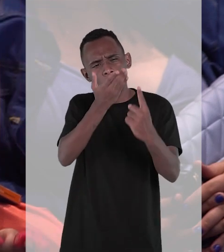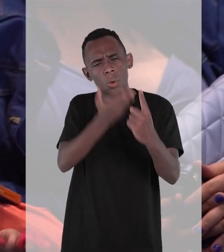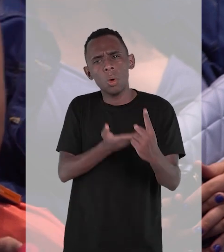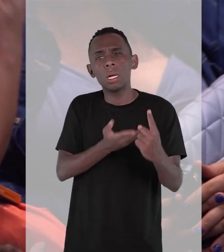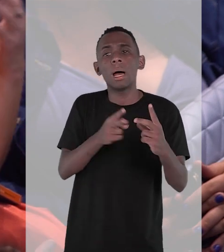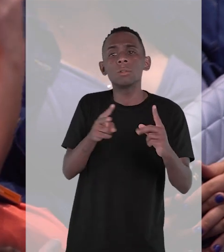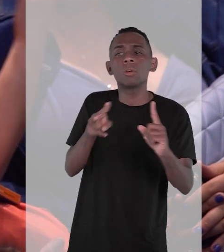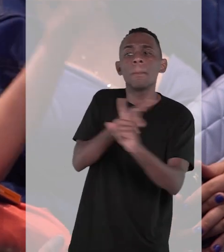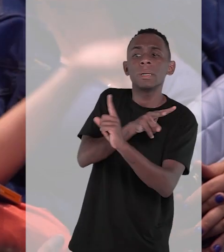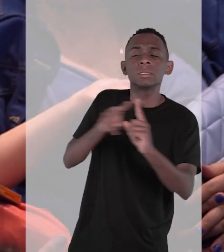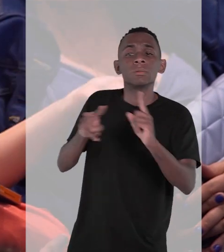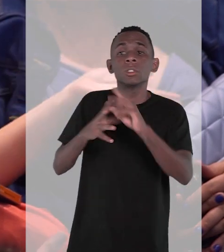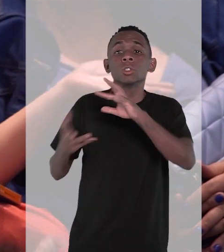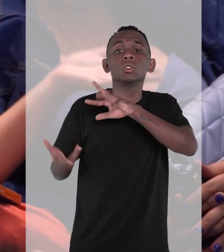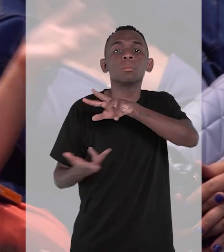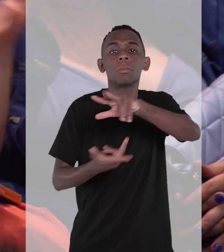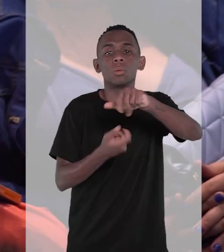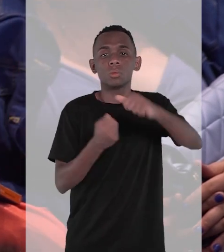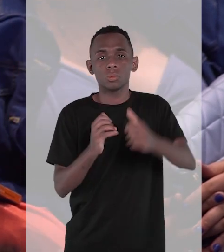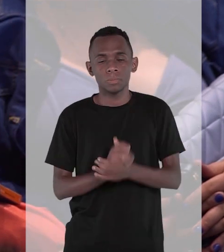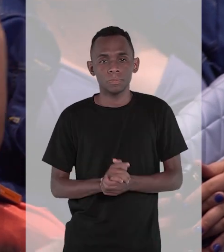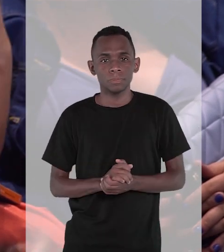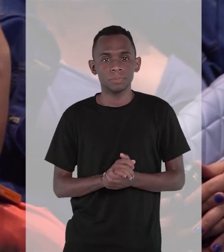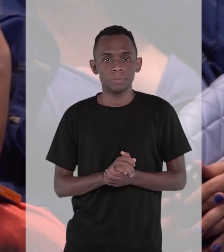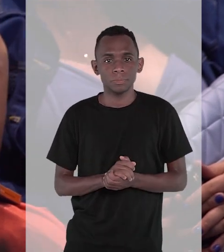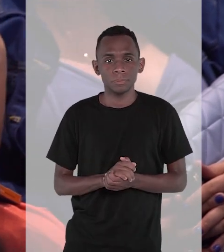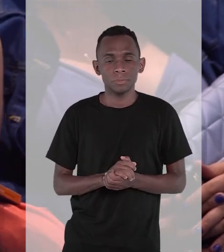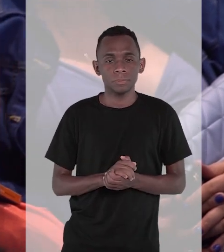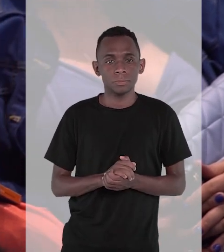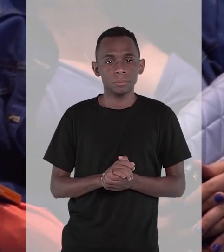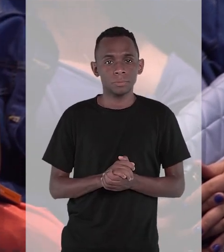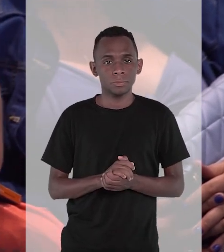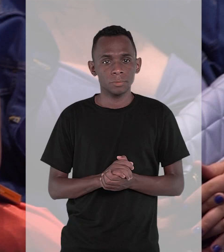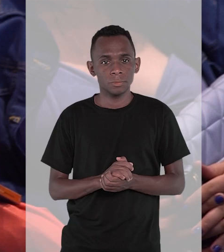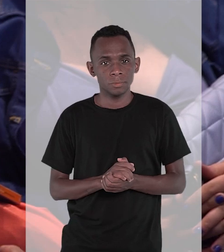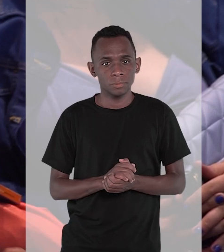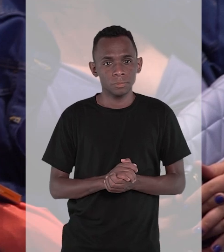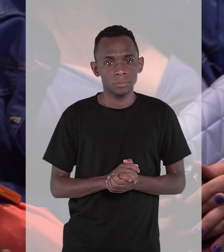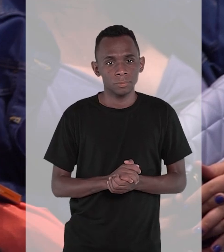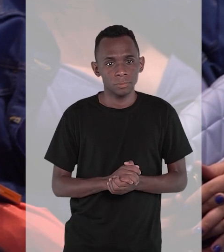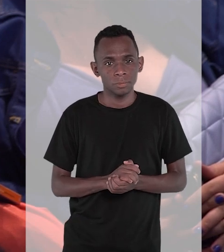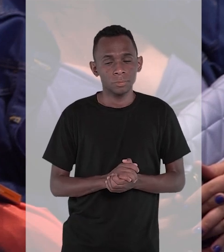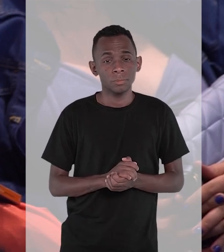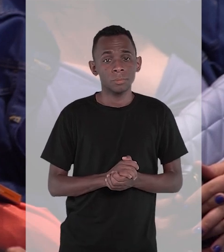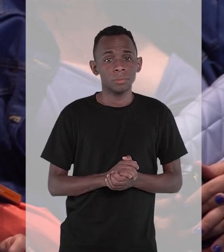seu olhar e a sua perspectiva sobre o mundo. Obrigada. Né? E aí, qualquer